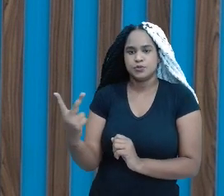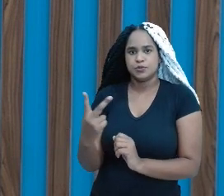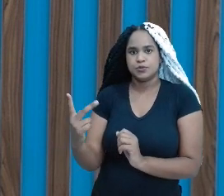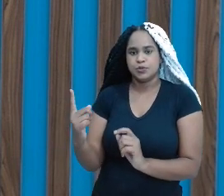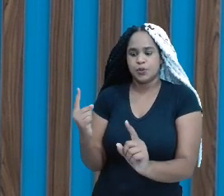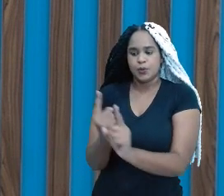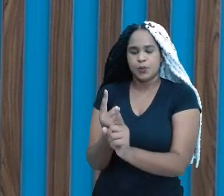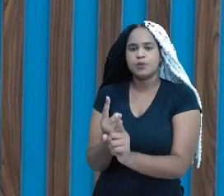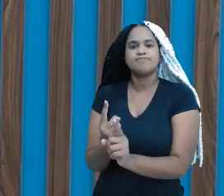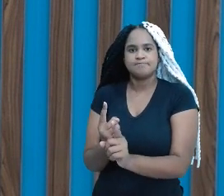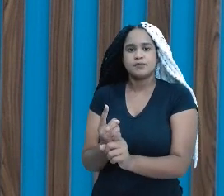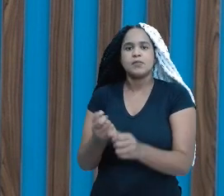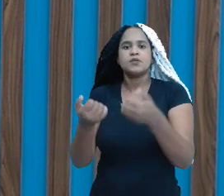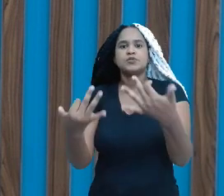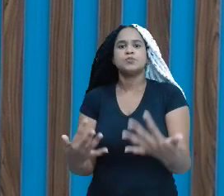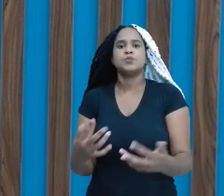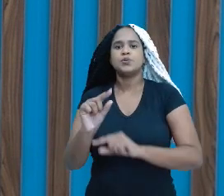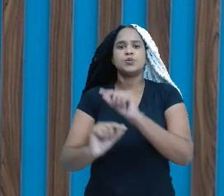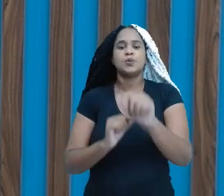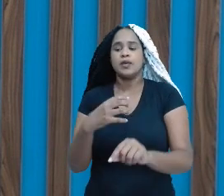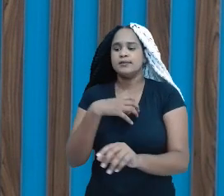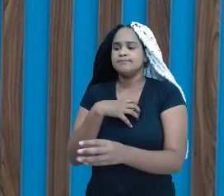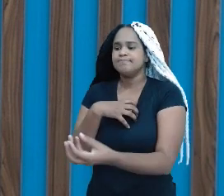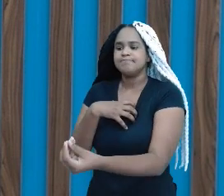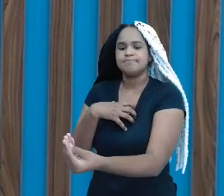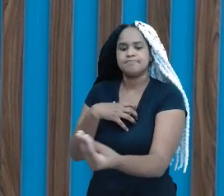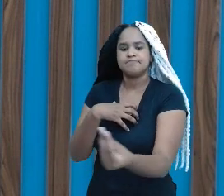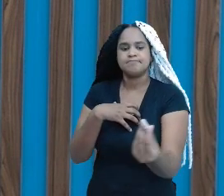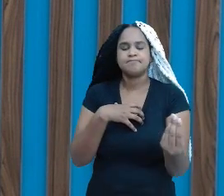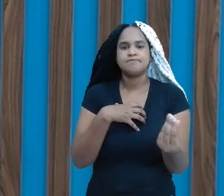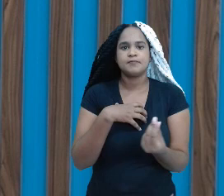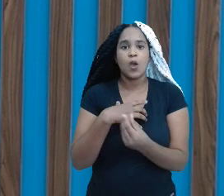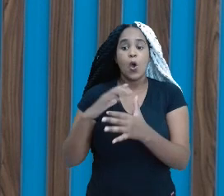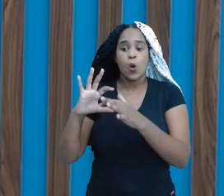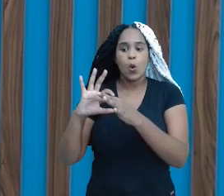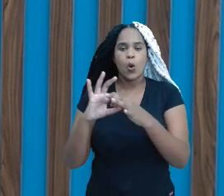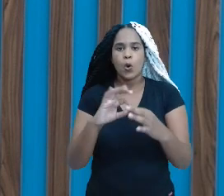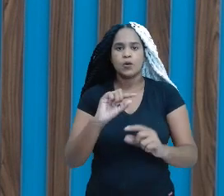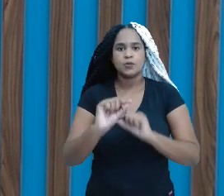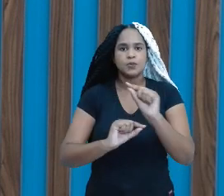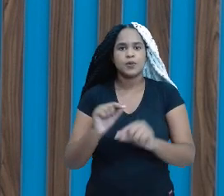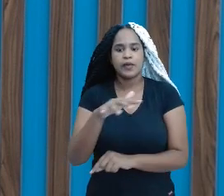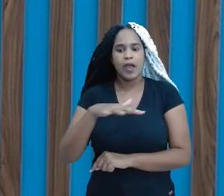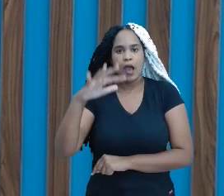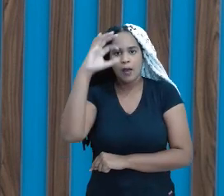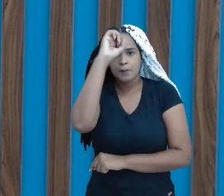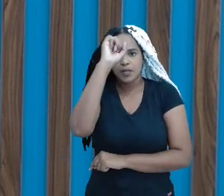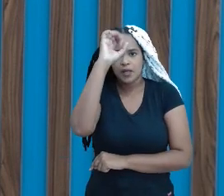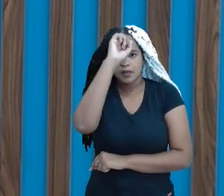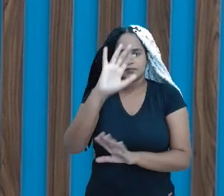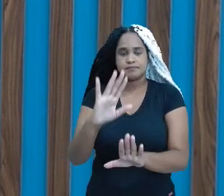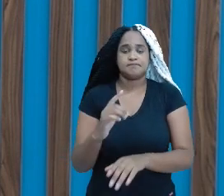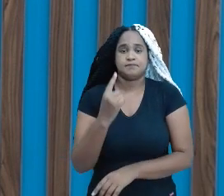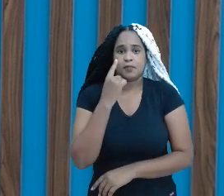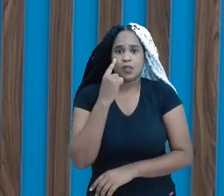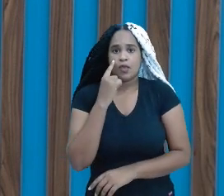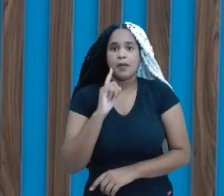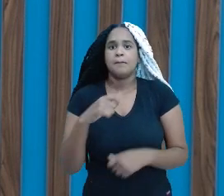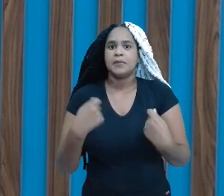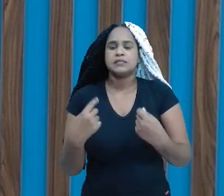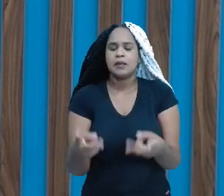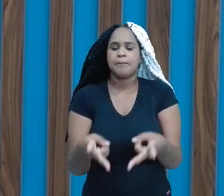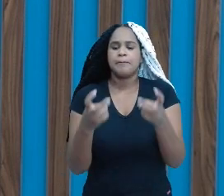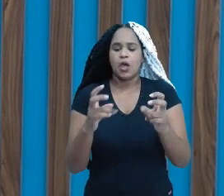as implicações das mesmas no contexto de aprendizagem, né? O quanto é importante a gente perceber os